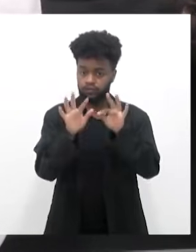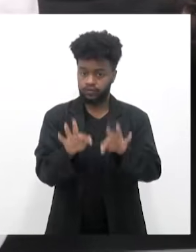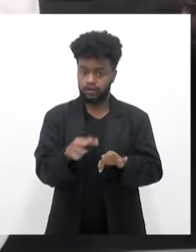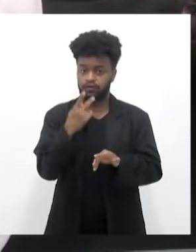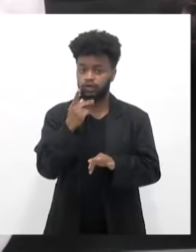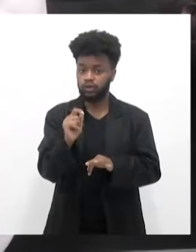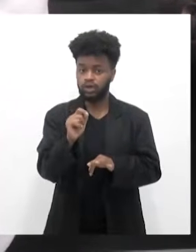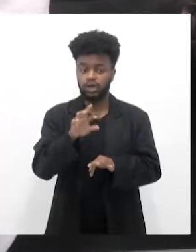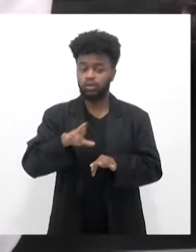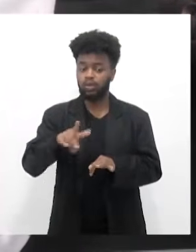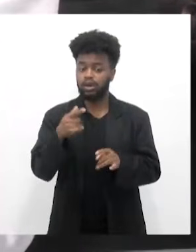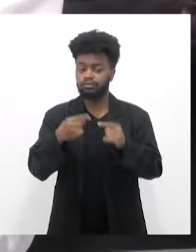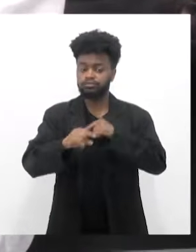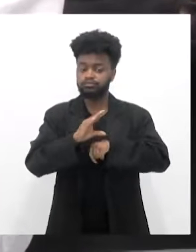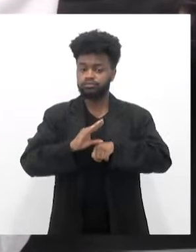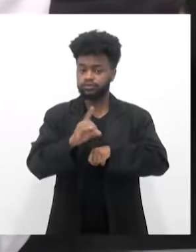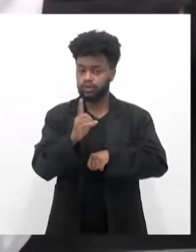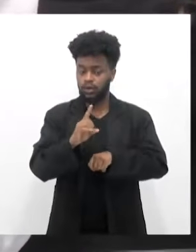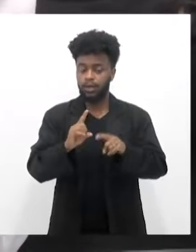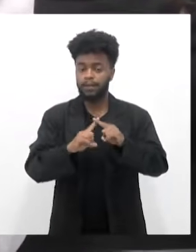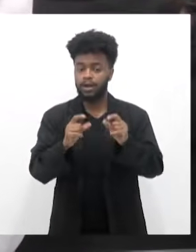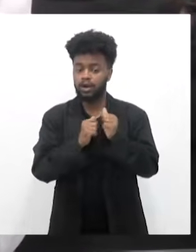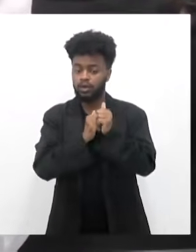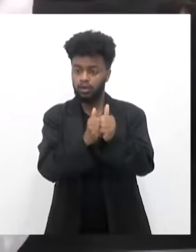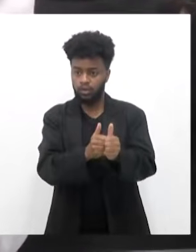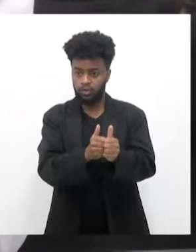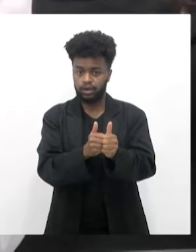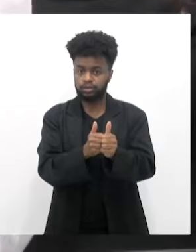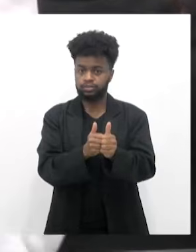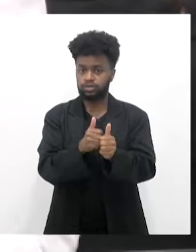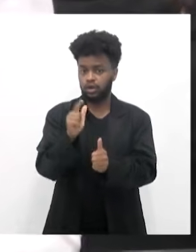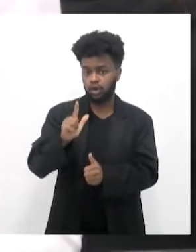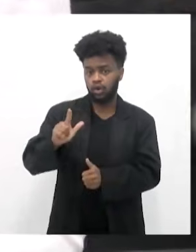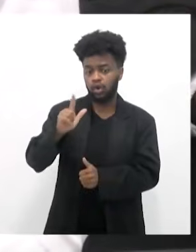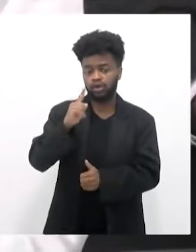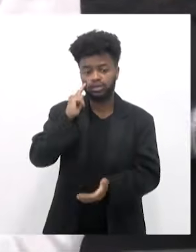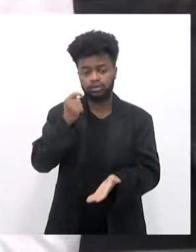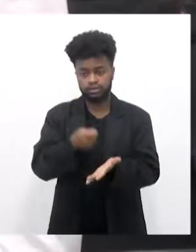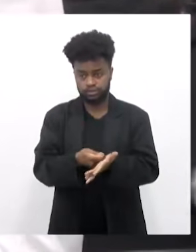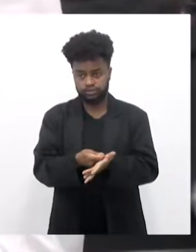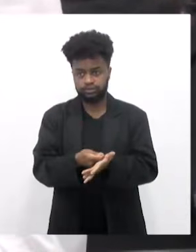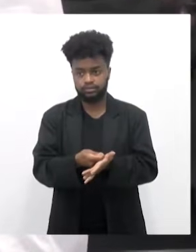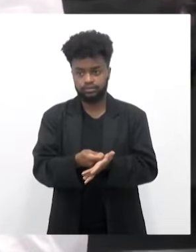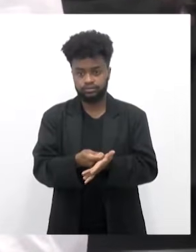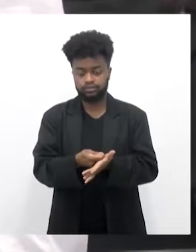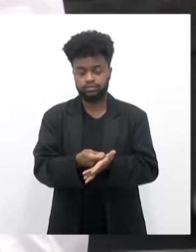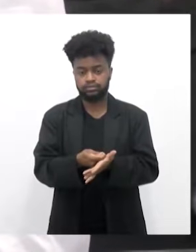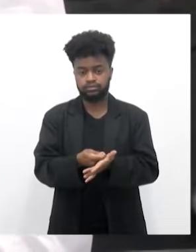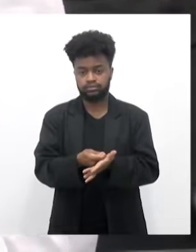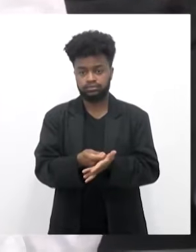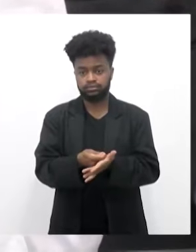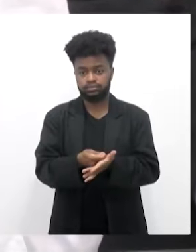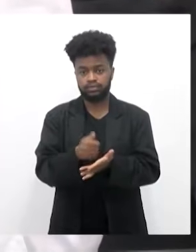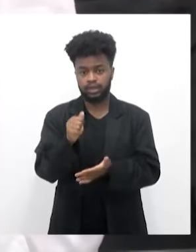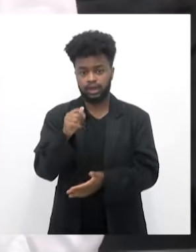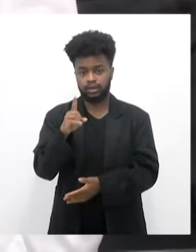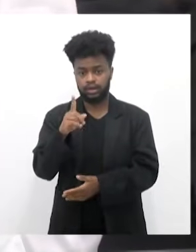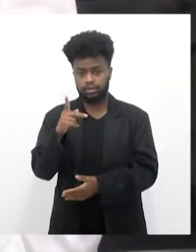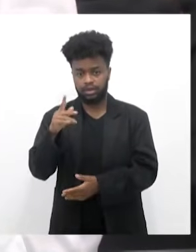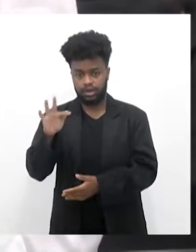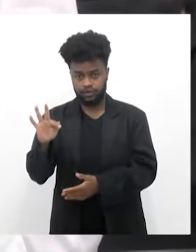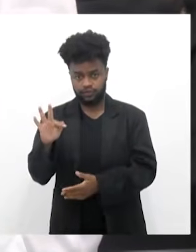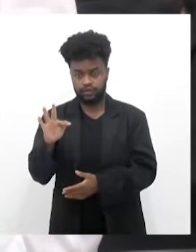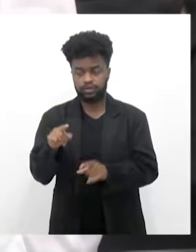a inconstitucionalidade, mas acompanhando a lógica das decisões das ADPFs, em suma,